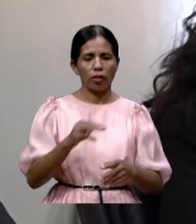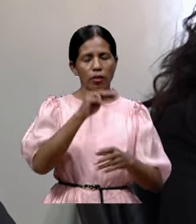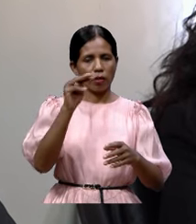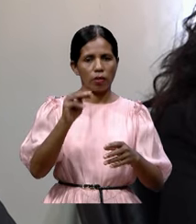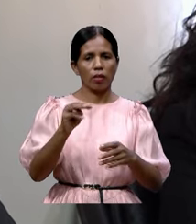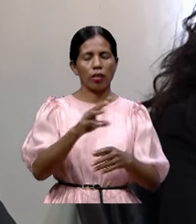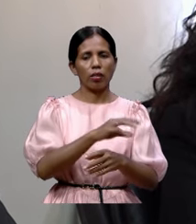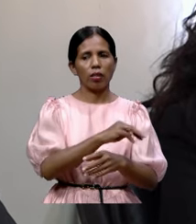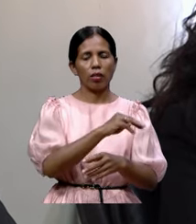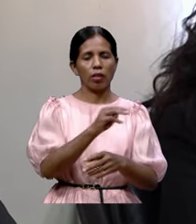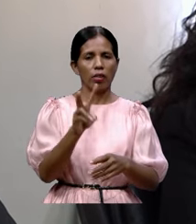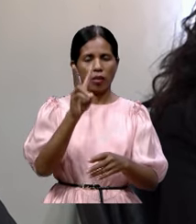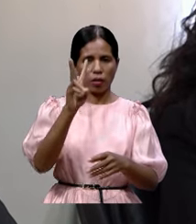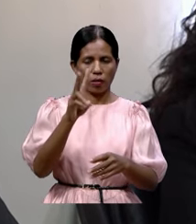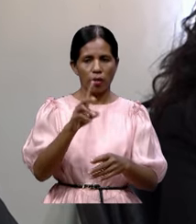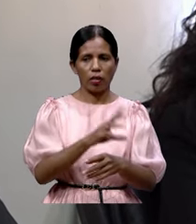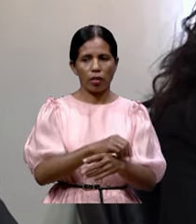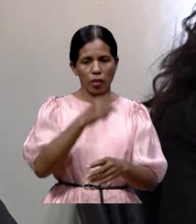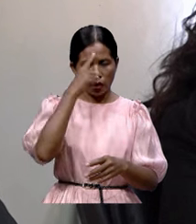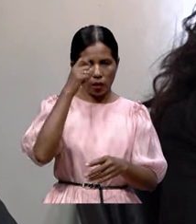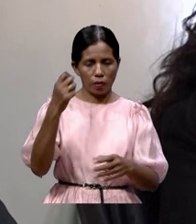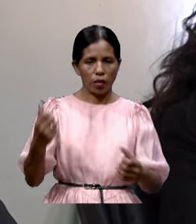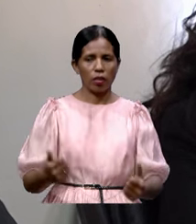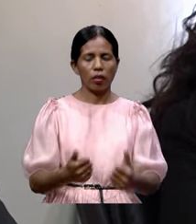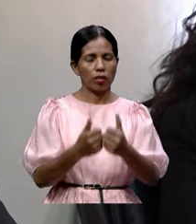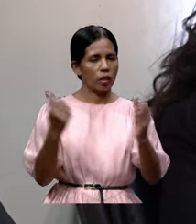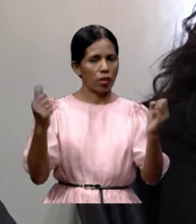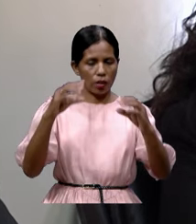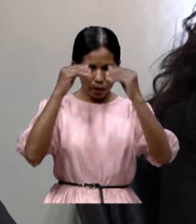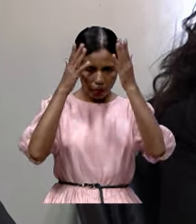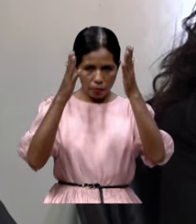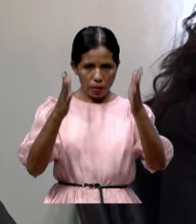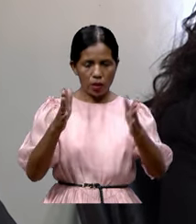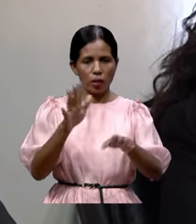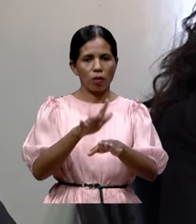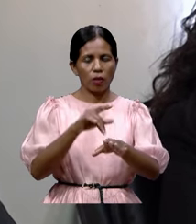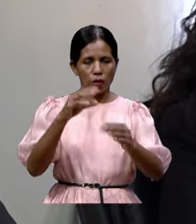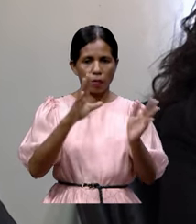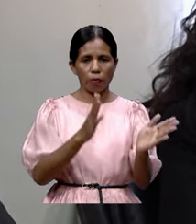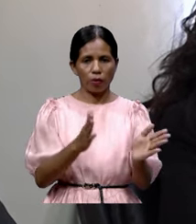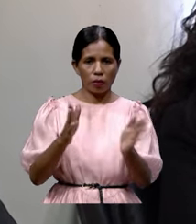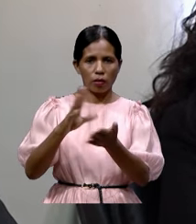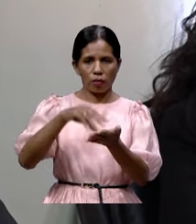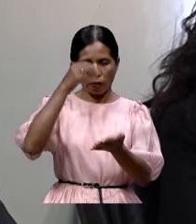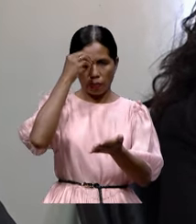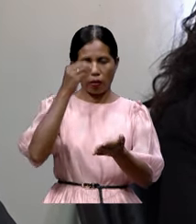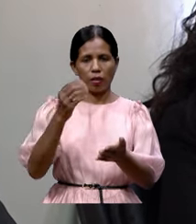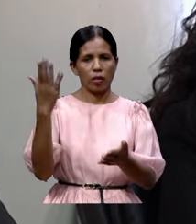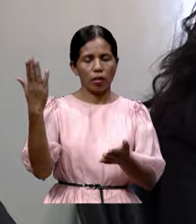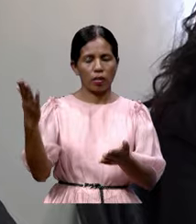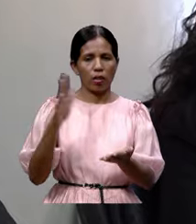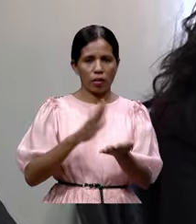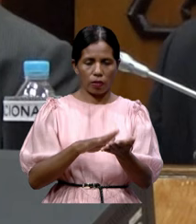trimestre. Então, a ausência ou falta, professor se é, afeta o processo de aprendizagem e a